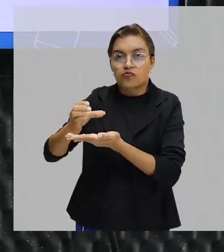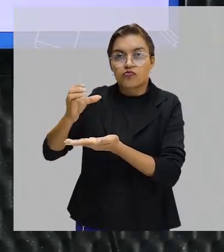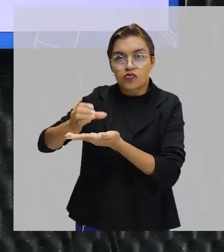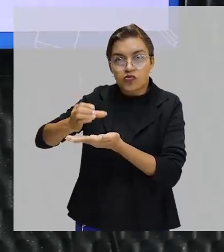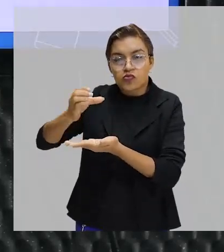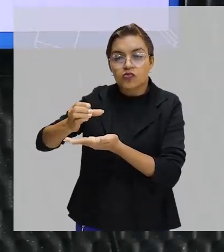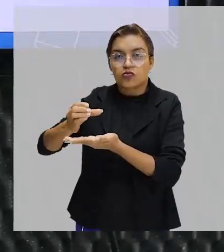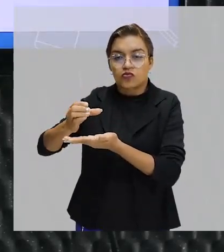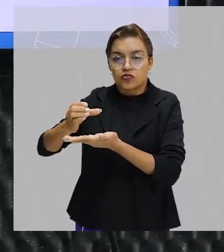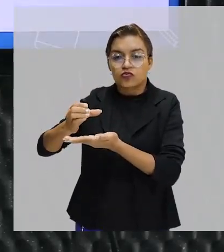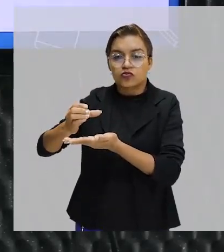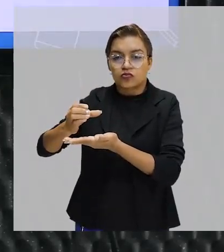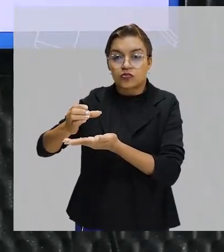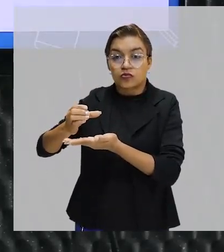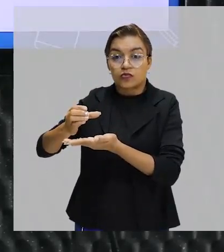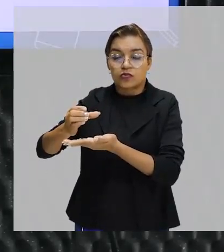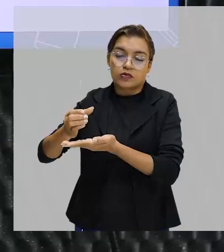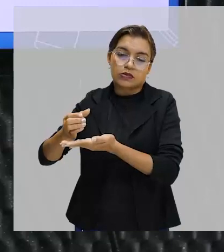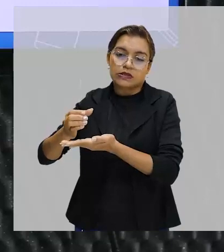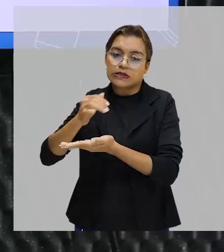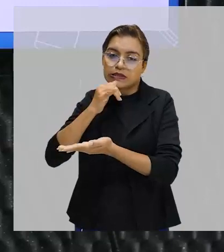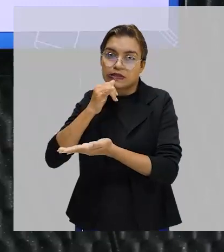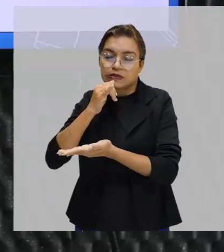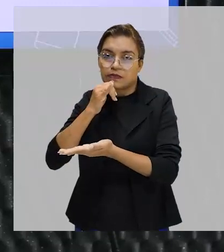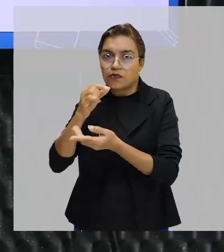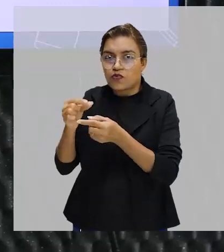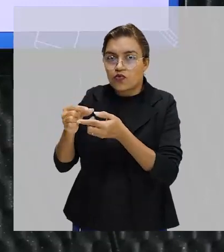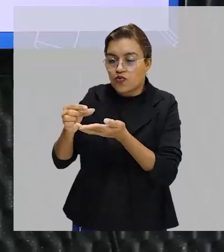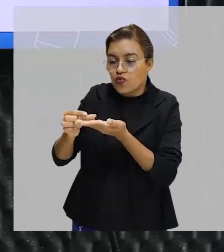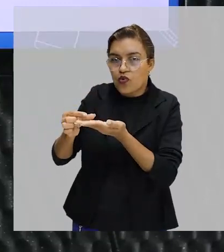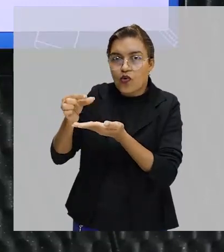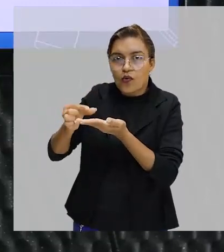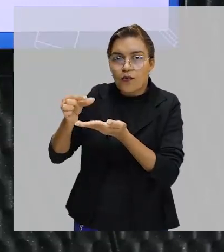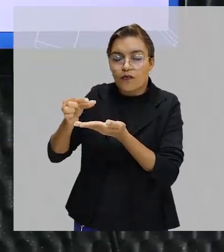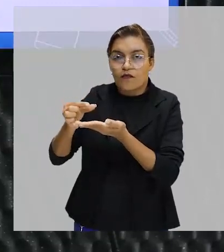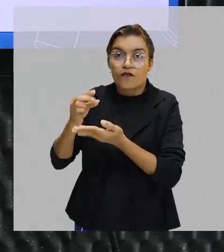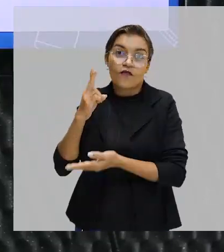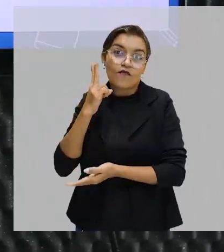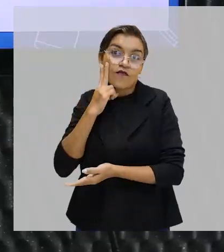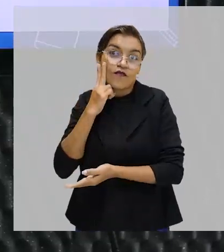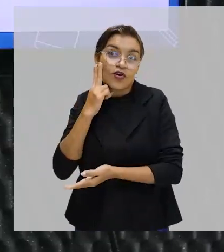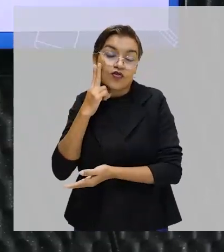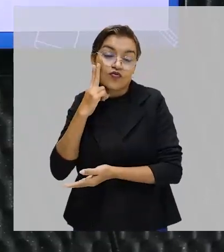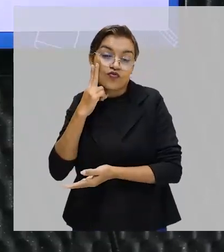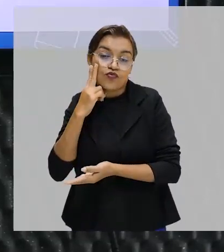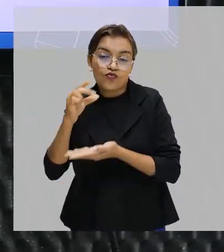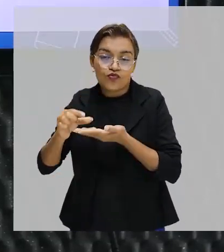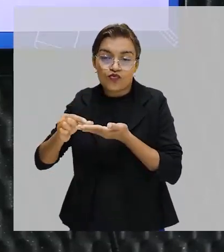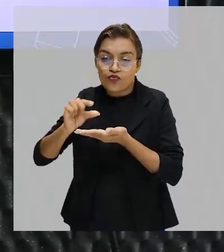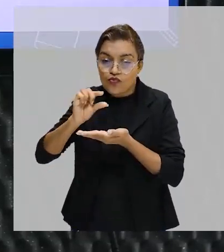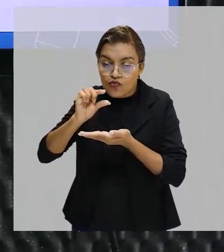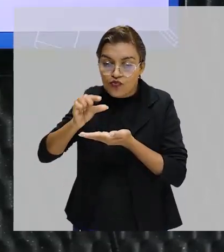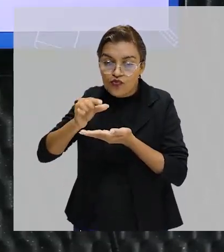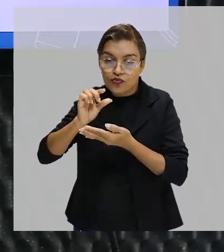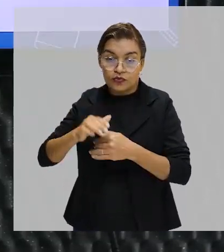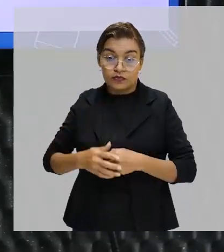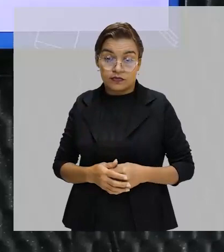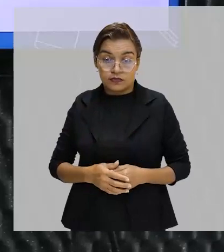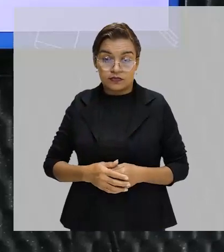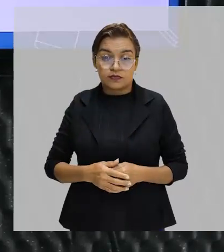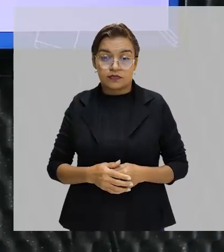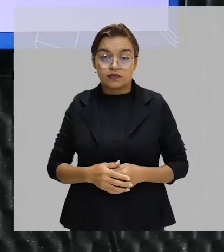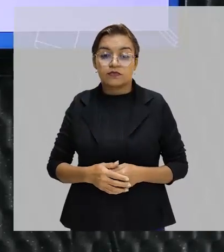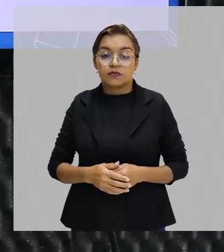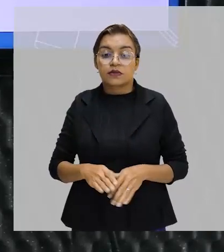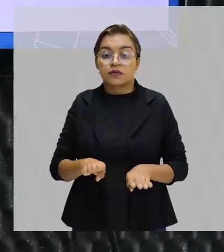ali a beber o vinho, um cálice de vinho. E aí ele utiliza aqui o jogo de palavras lá no último